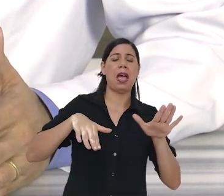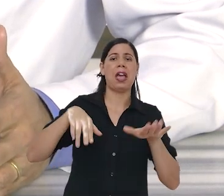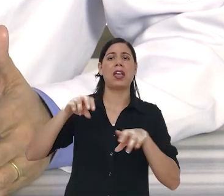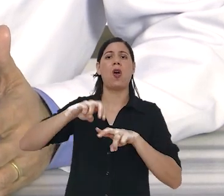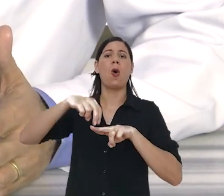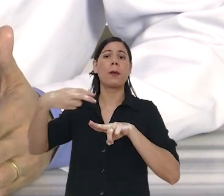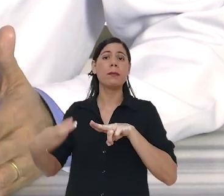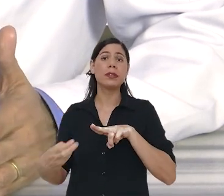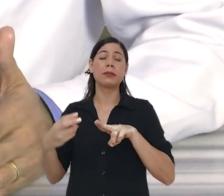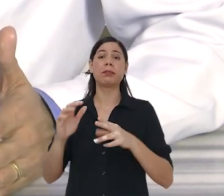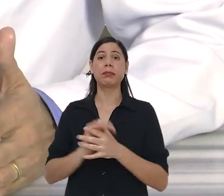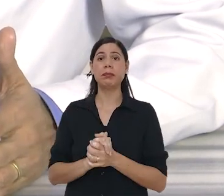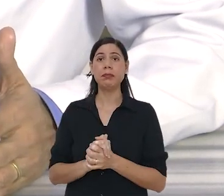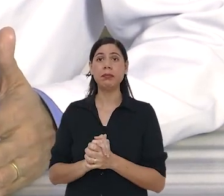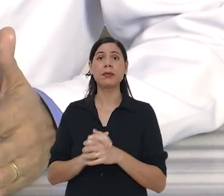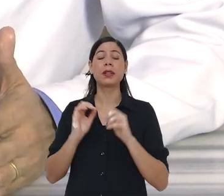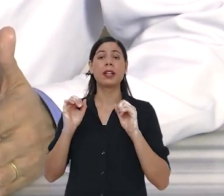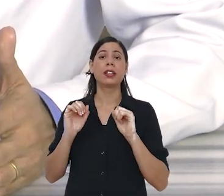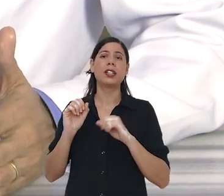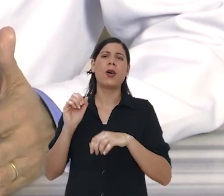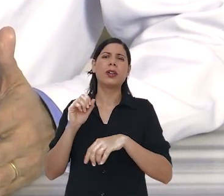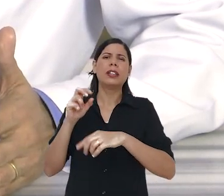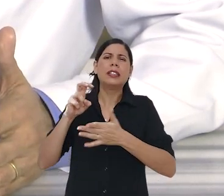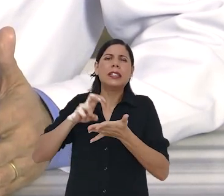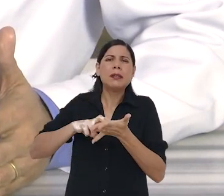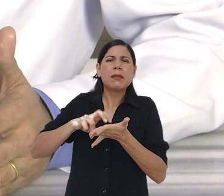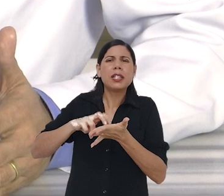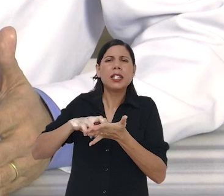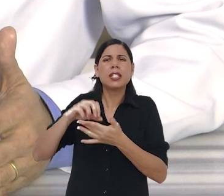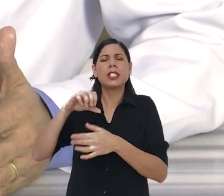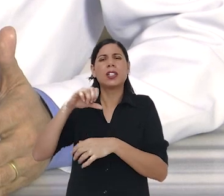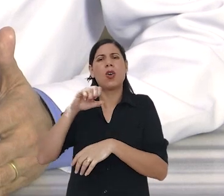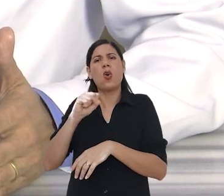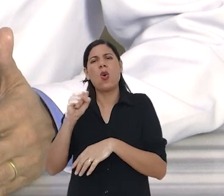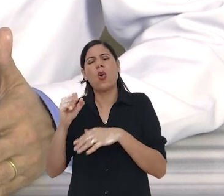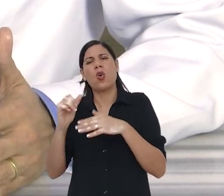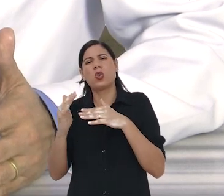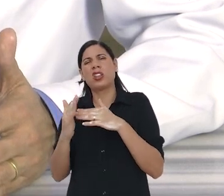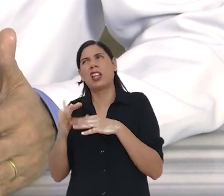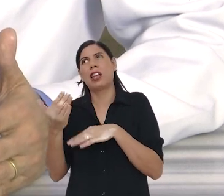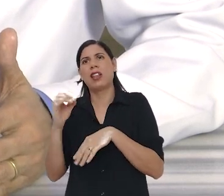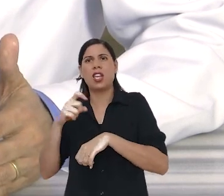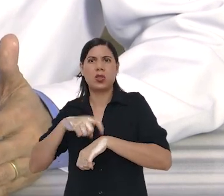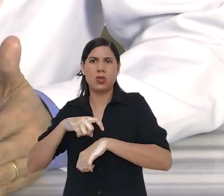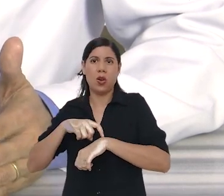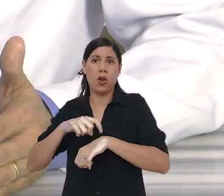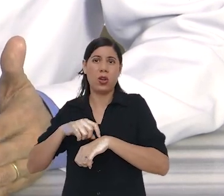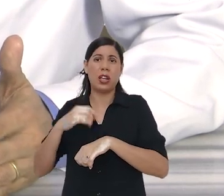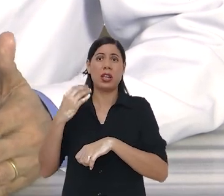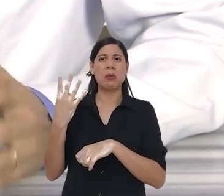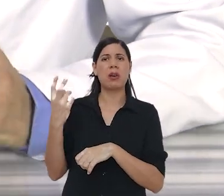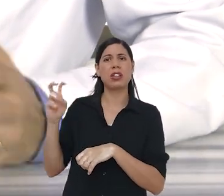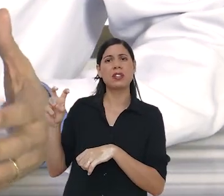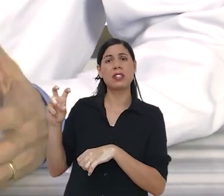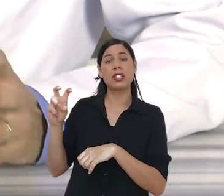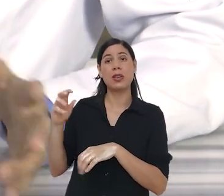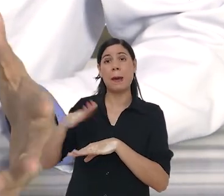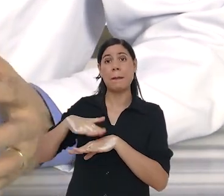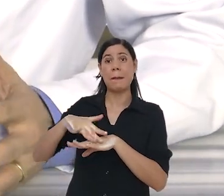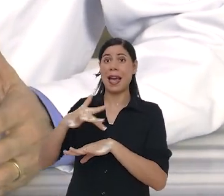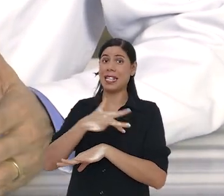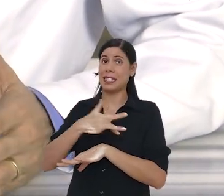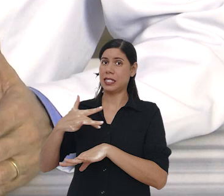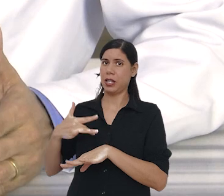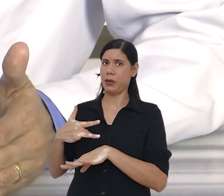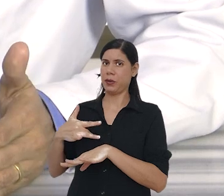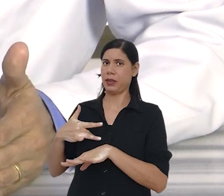piscina. De preferência, então, usar os raios da manhã, 8 até 9, 10 horas, e o sol depois das 4, 5 horas, que é um sol mais saudável,